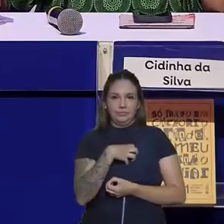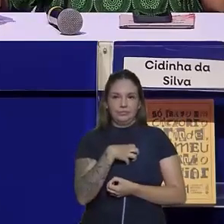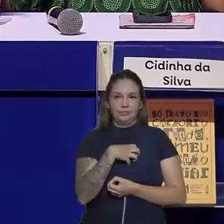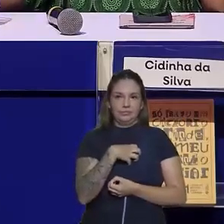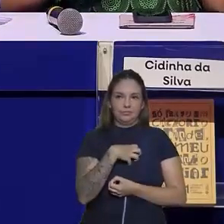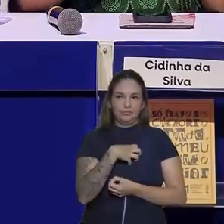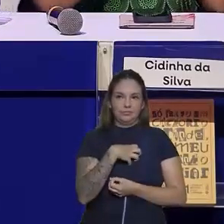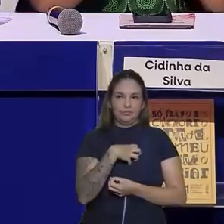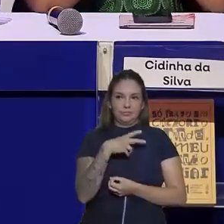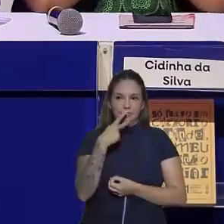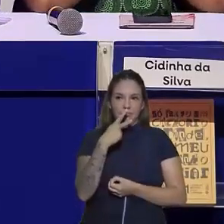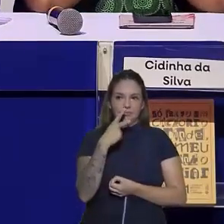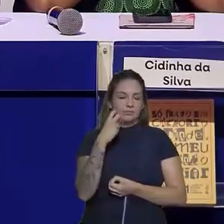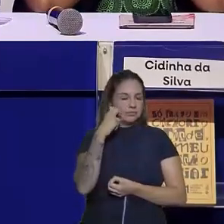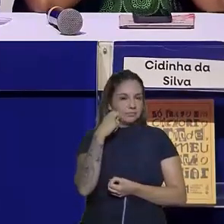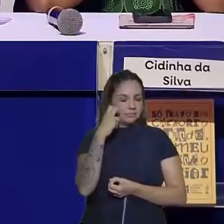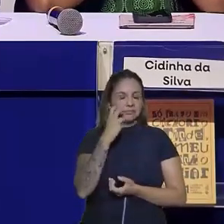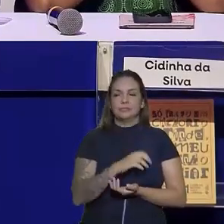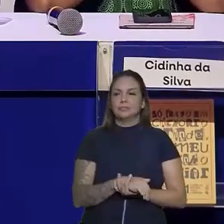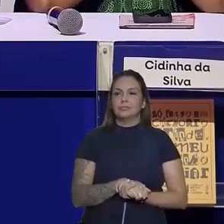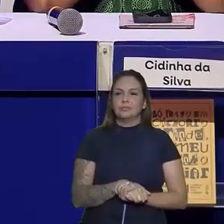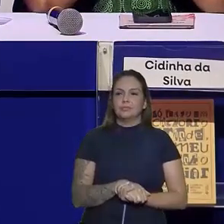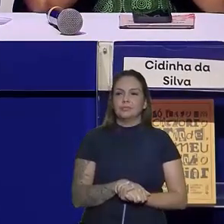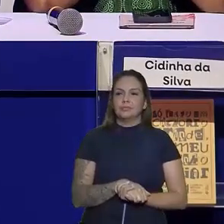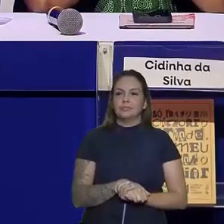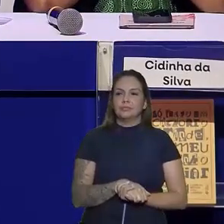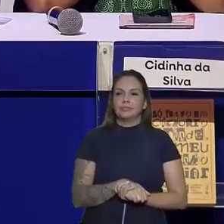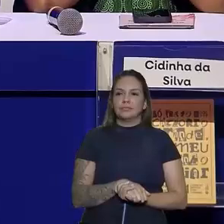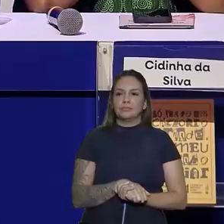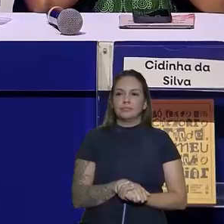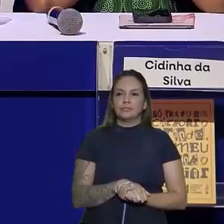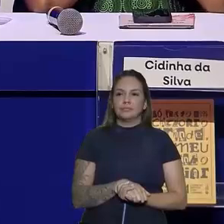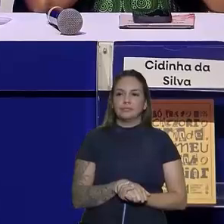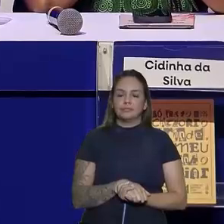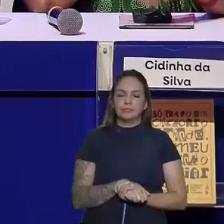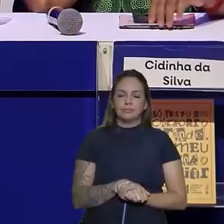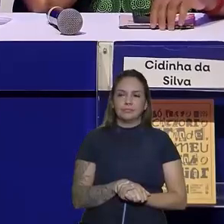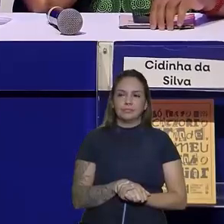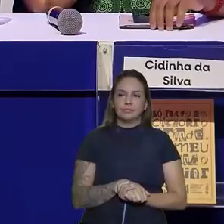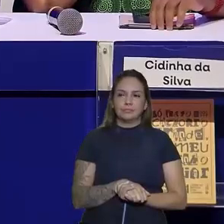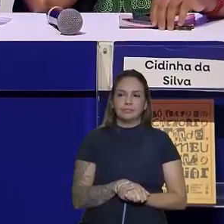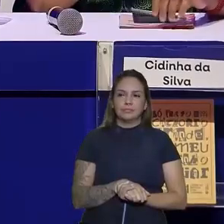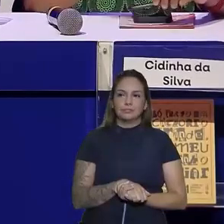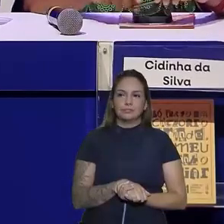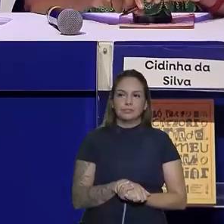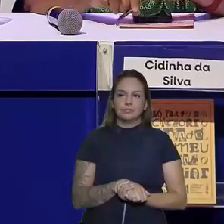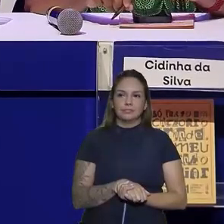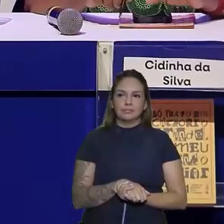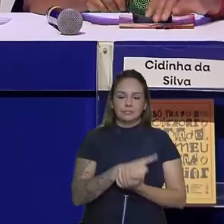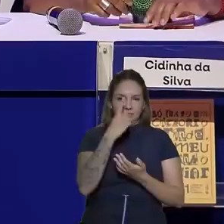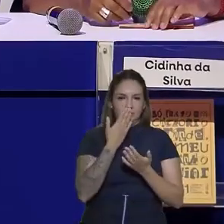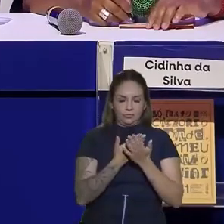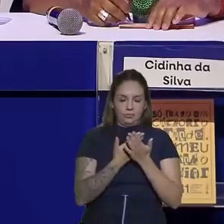de ir lá, né, de falar, timidez mesmo. E depois de um tempo, tive